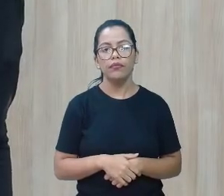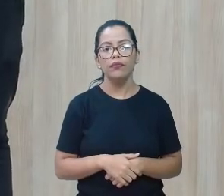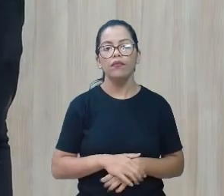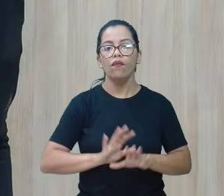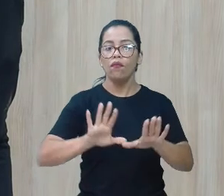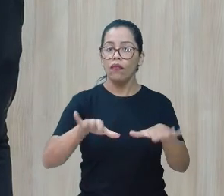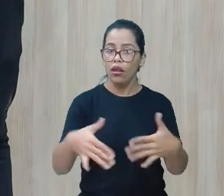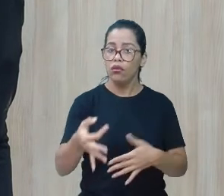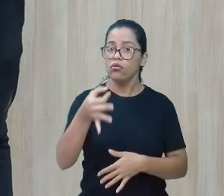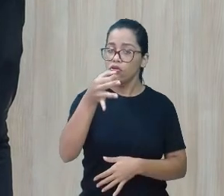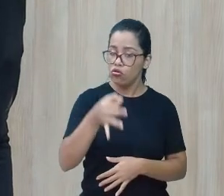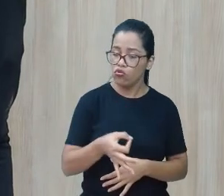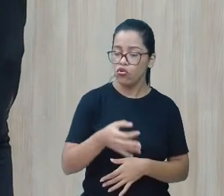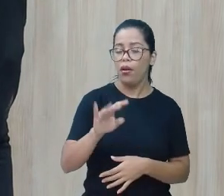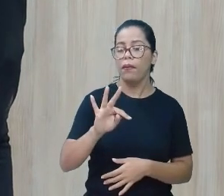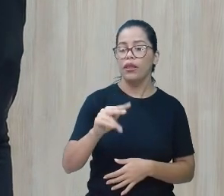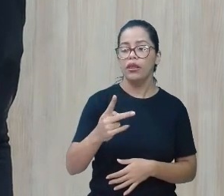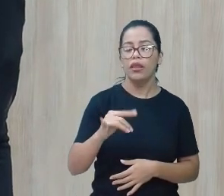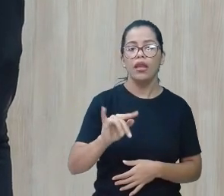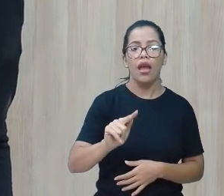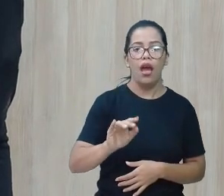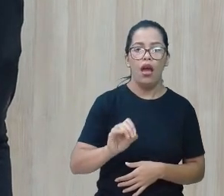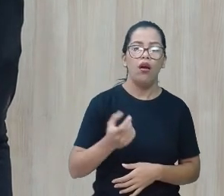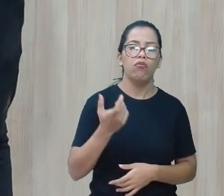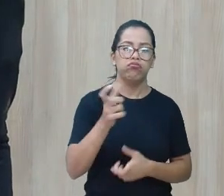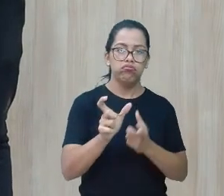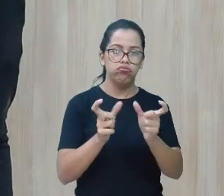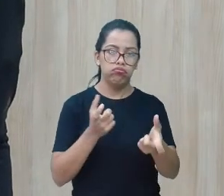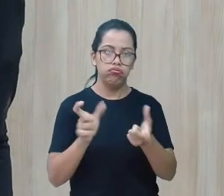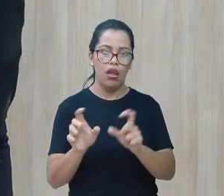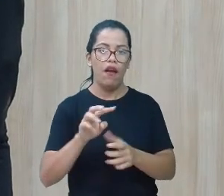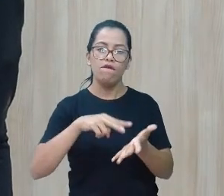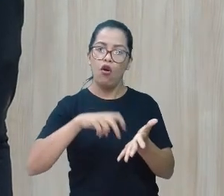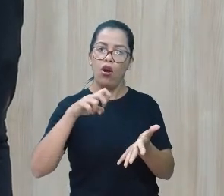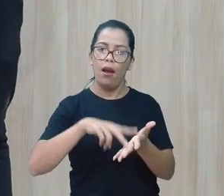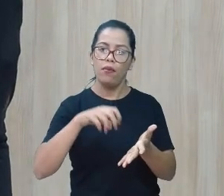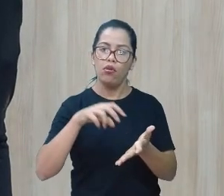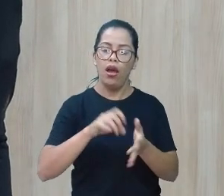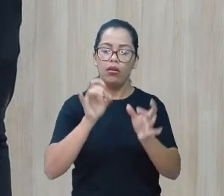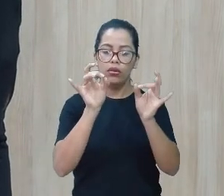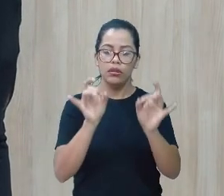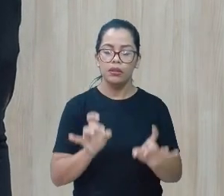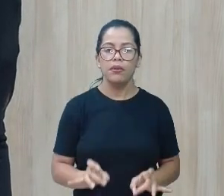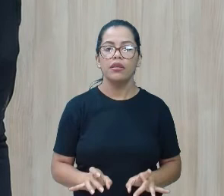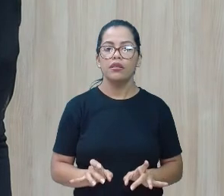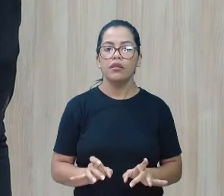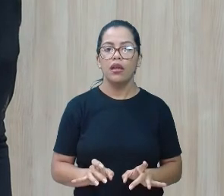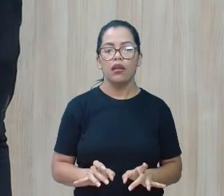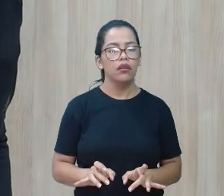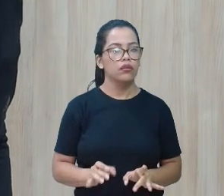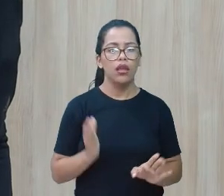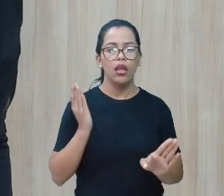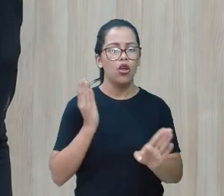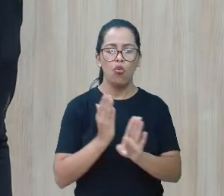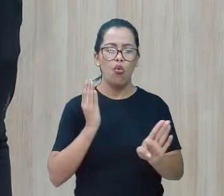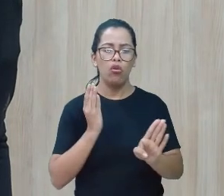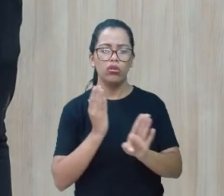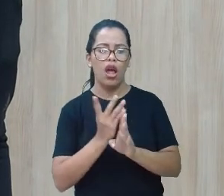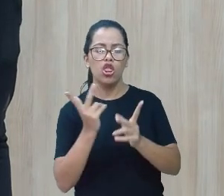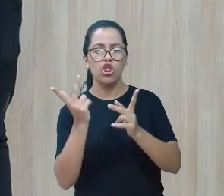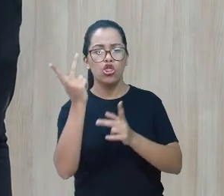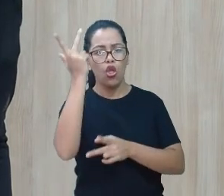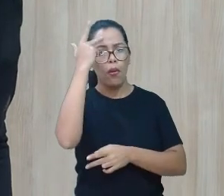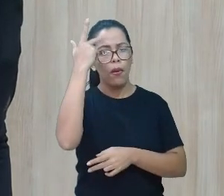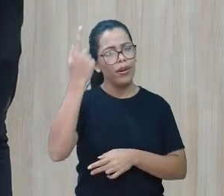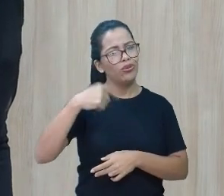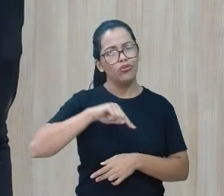Justamente, Tiago, essa questão desses vocabulários especiais, né, que não aparece comumente, tá, no